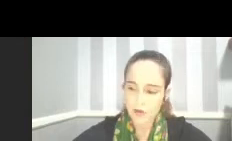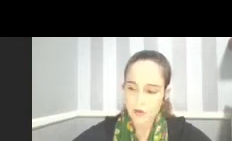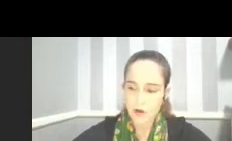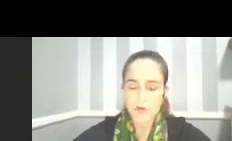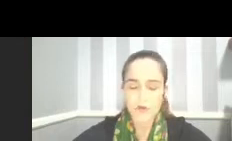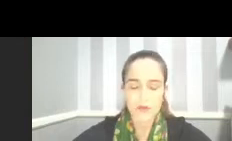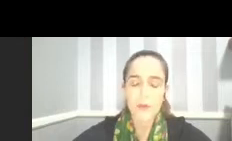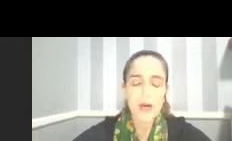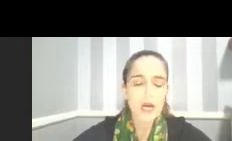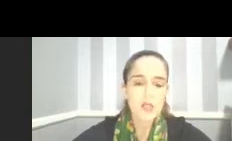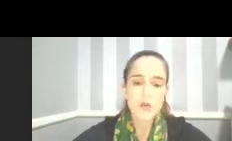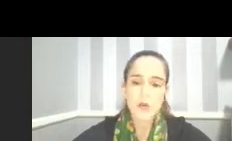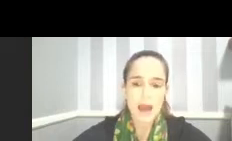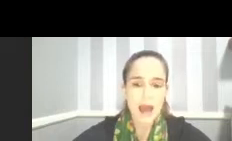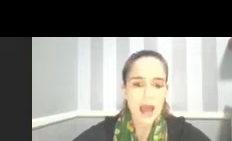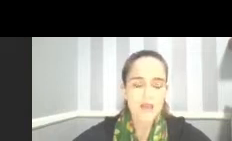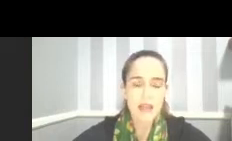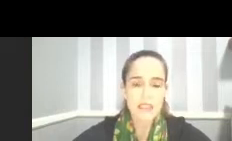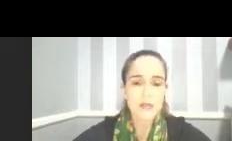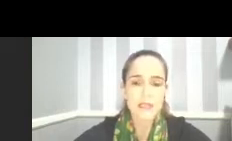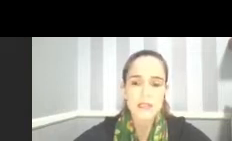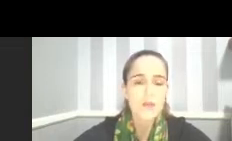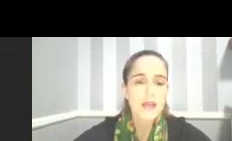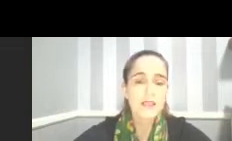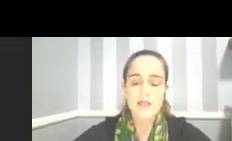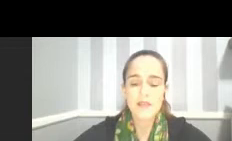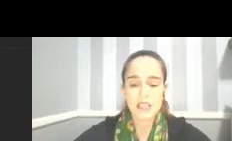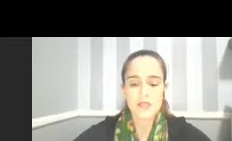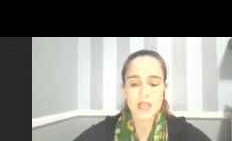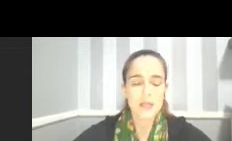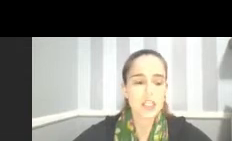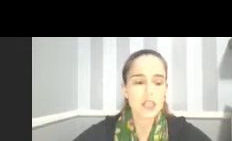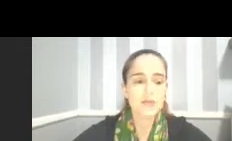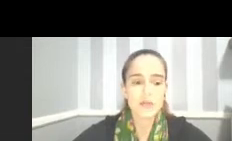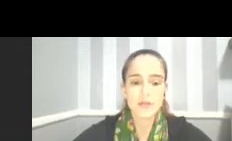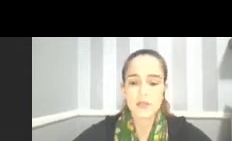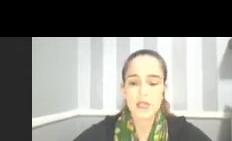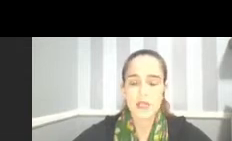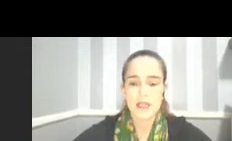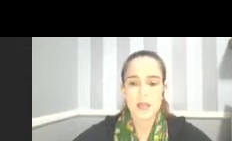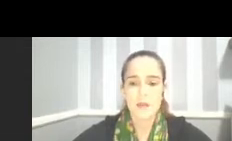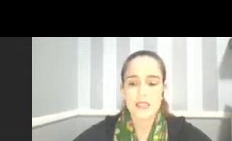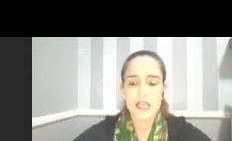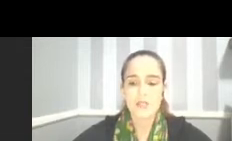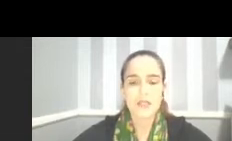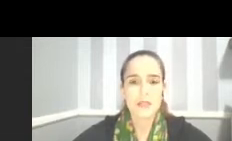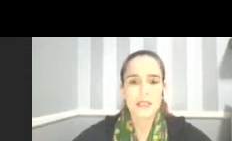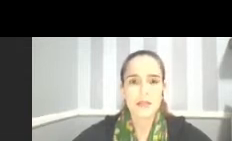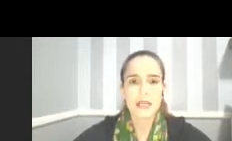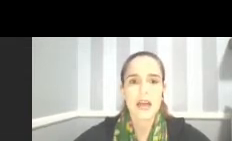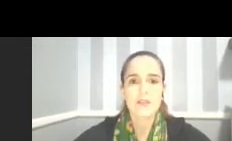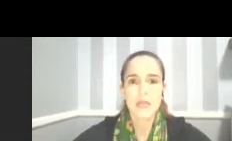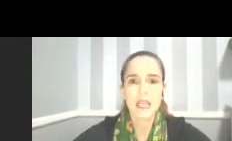coloca o pano, amarra, faz a compressão, mas evita de ficar mexendo muito naquele paciente para